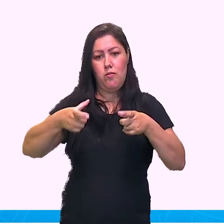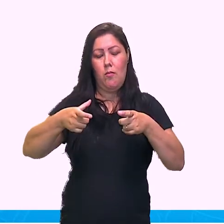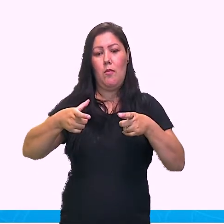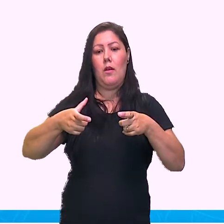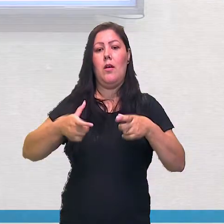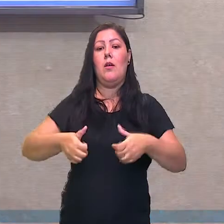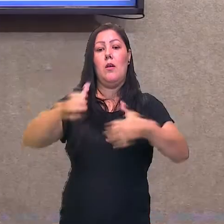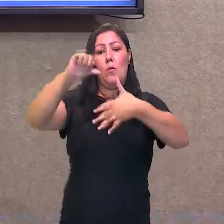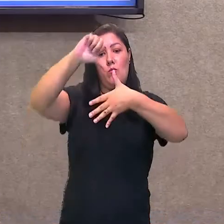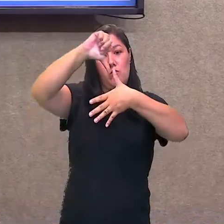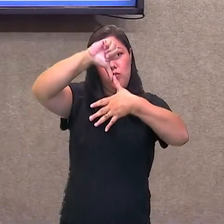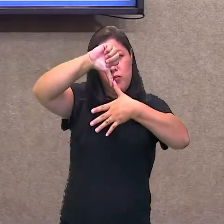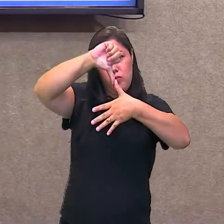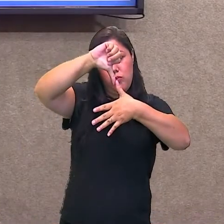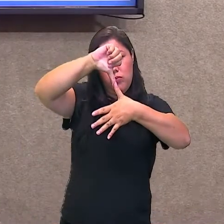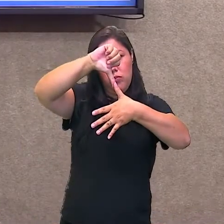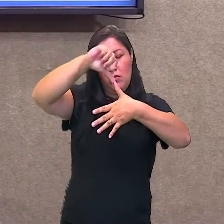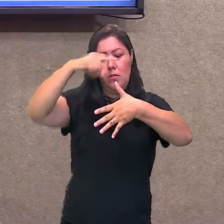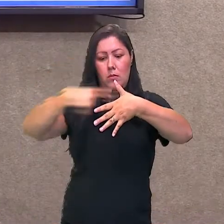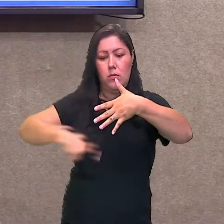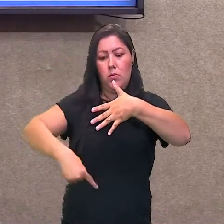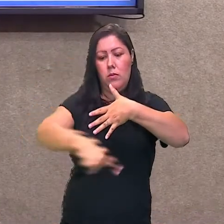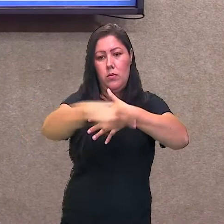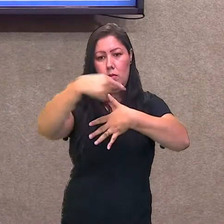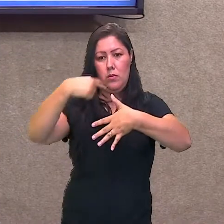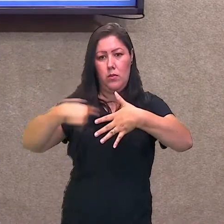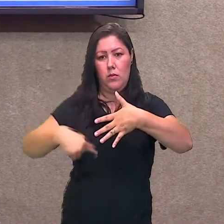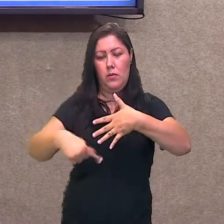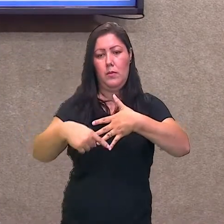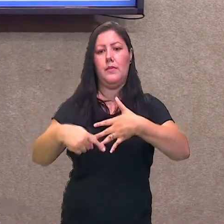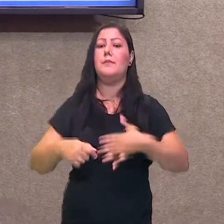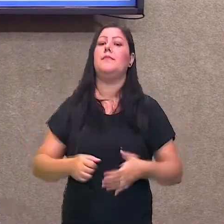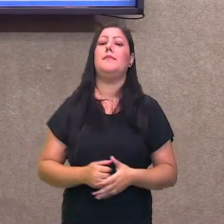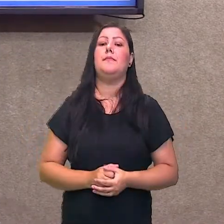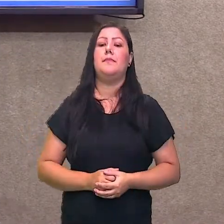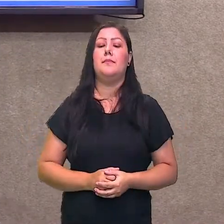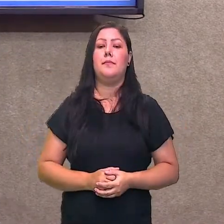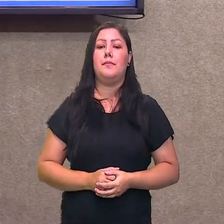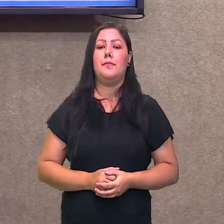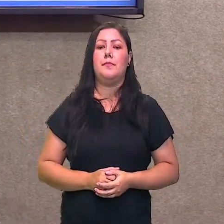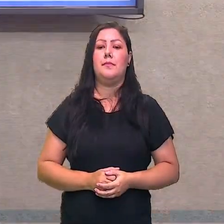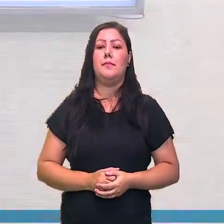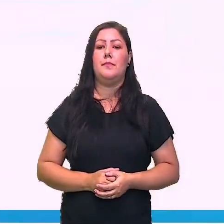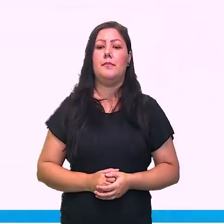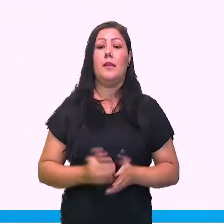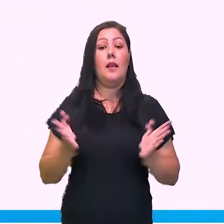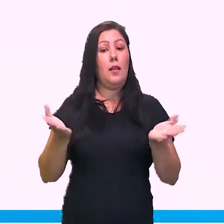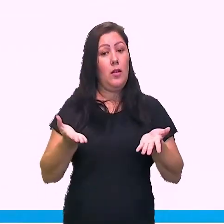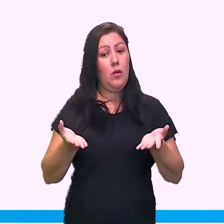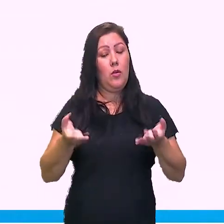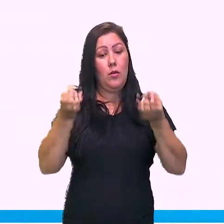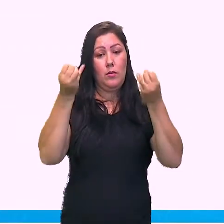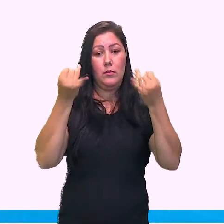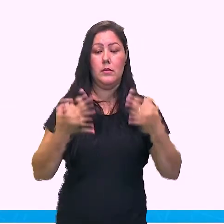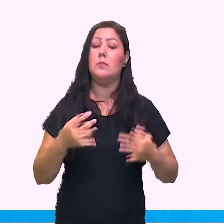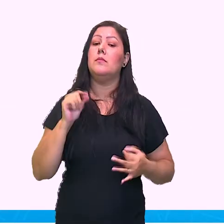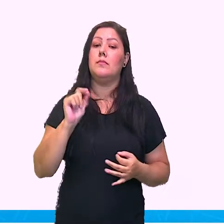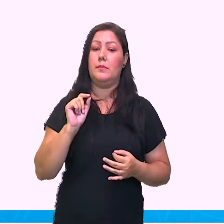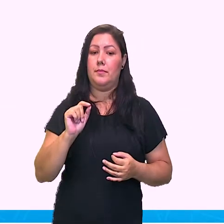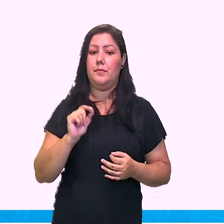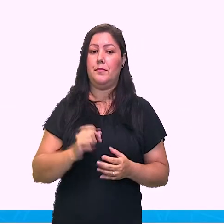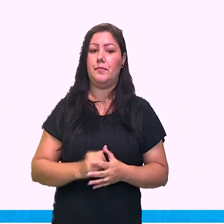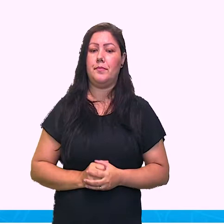continente americano e no subcontinente América do Sul. Agora nós vamos